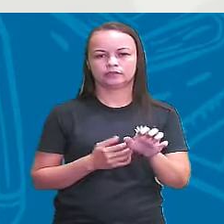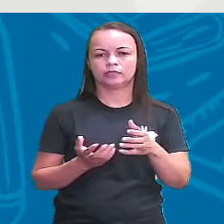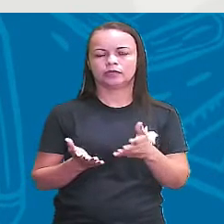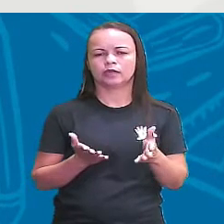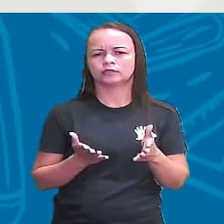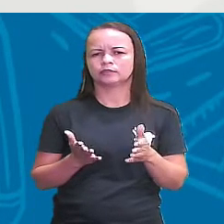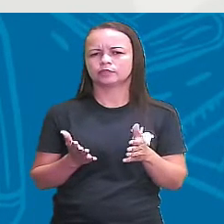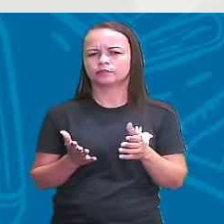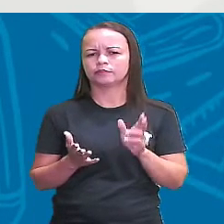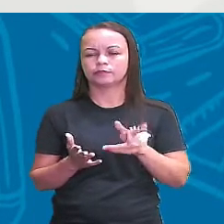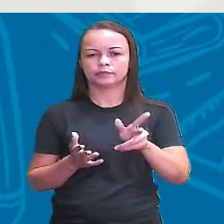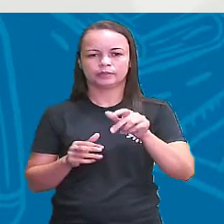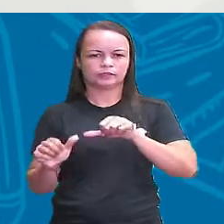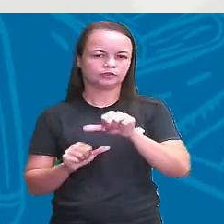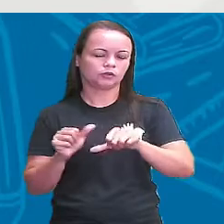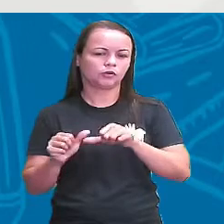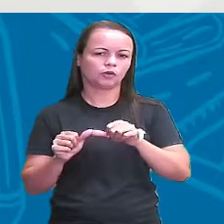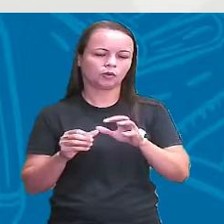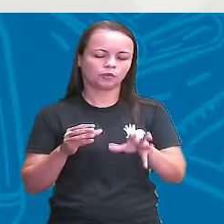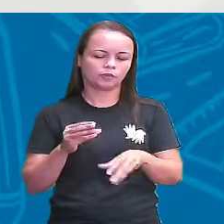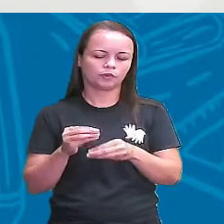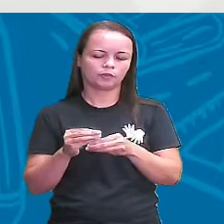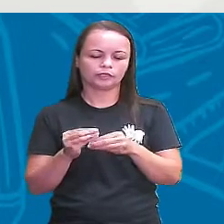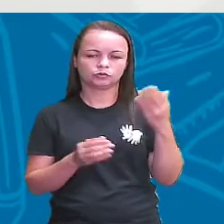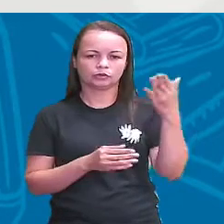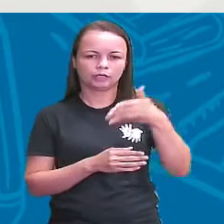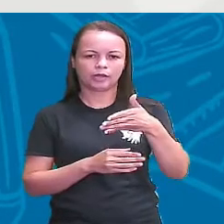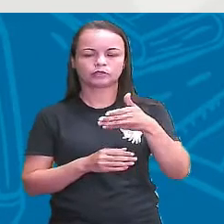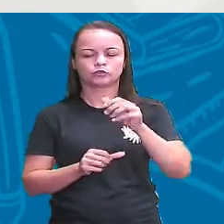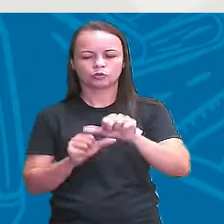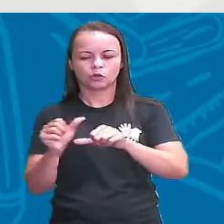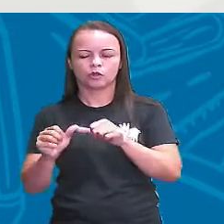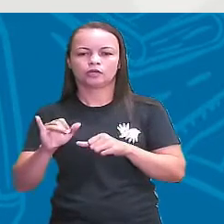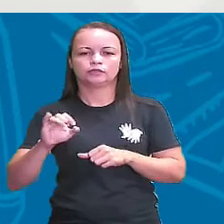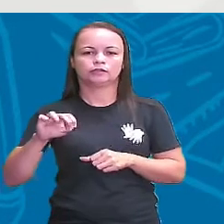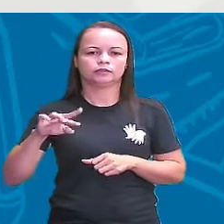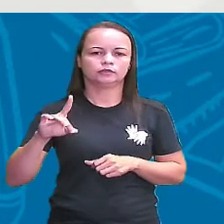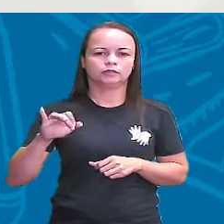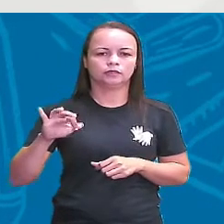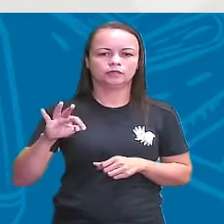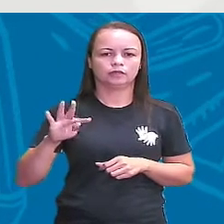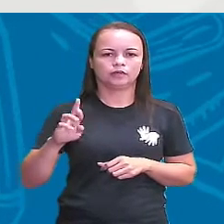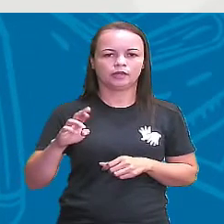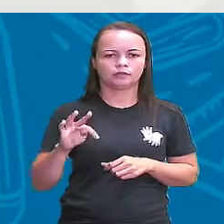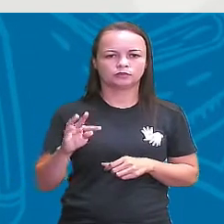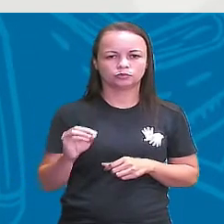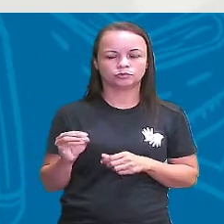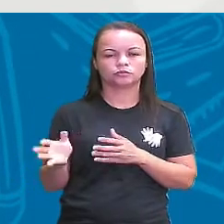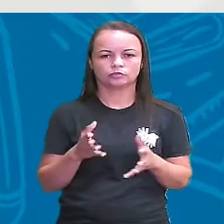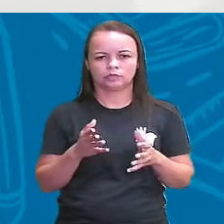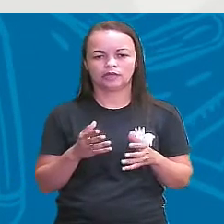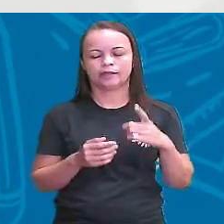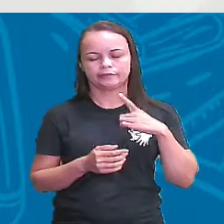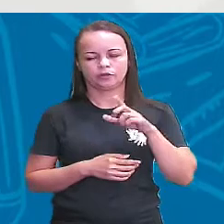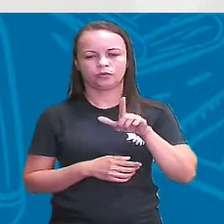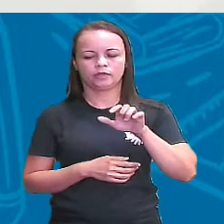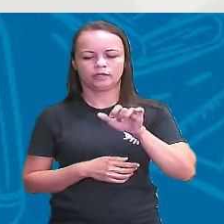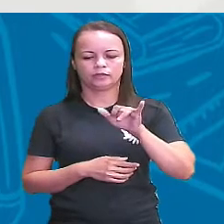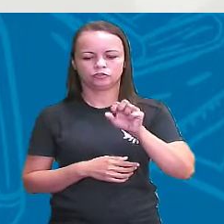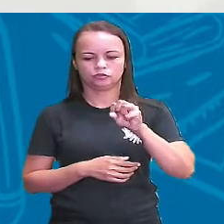troca o complemento direto pelo complemento indireto. A gente tem o leísmo, tá